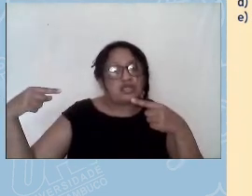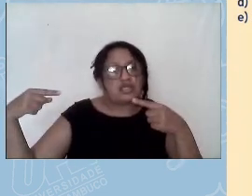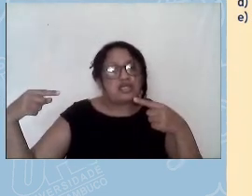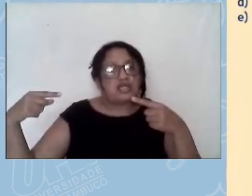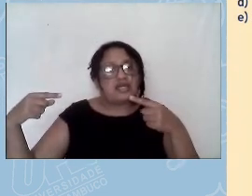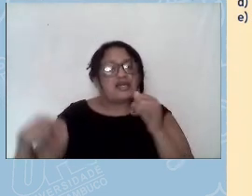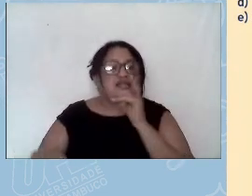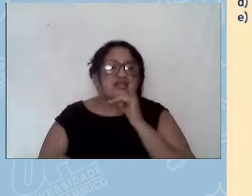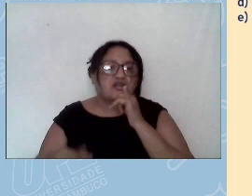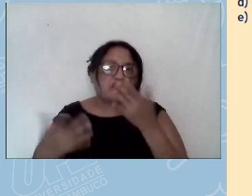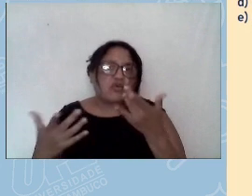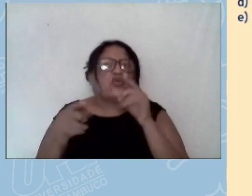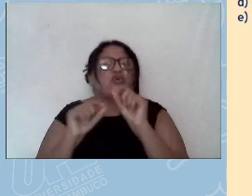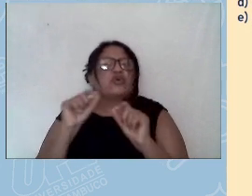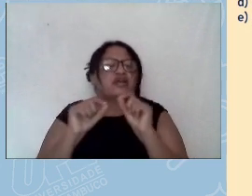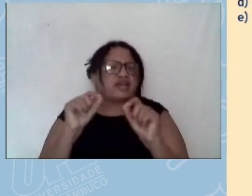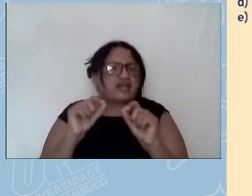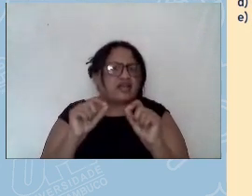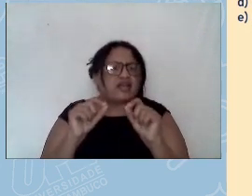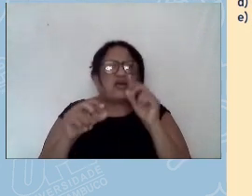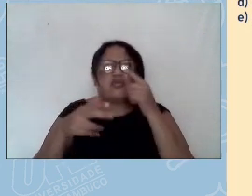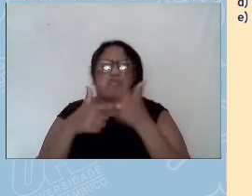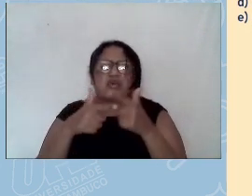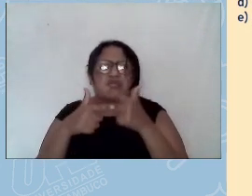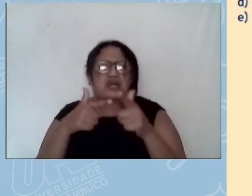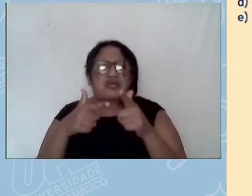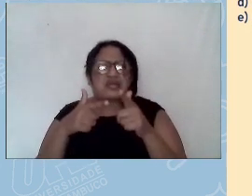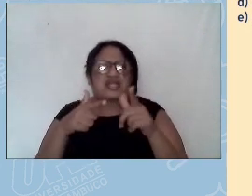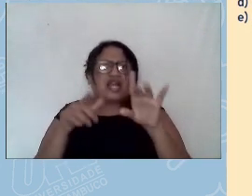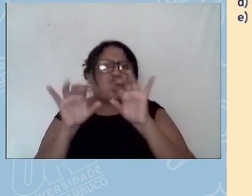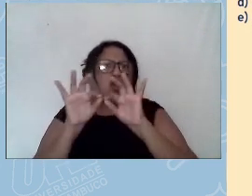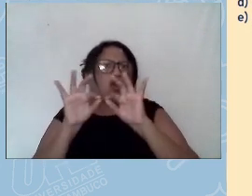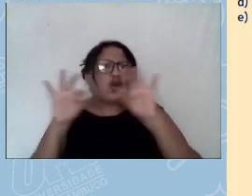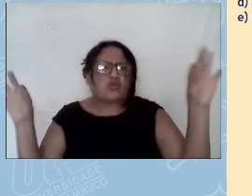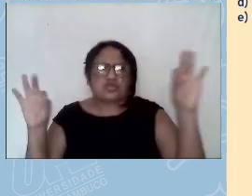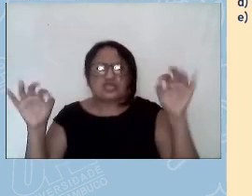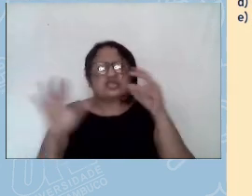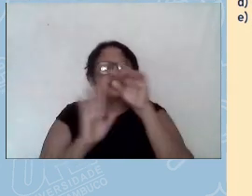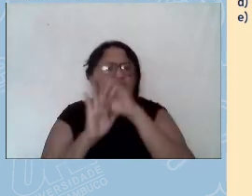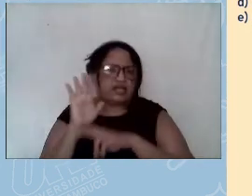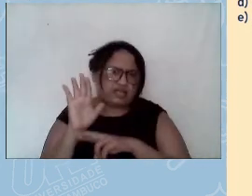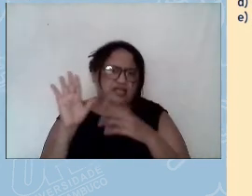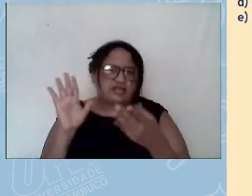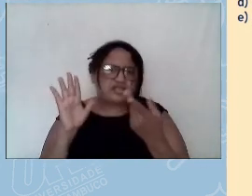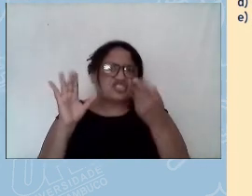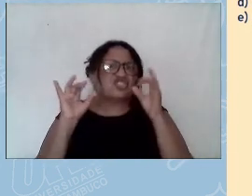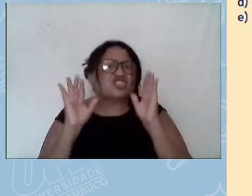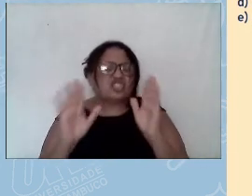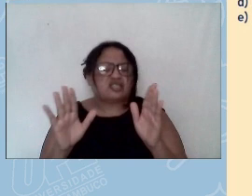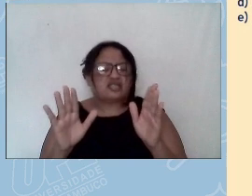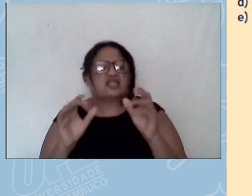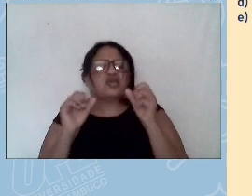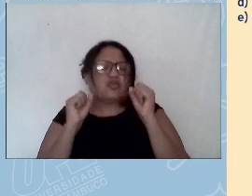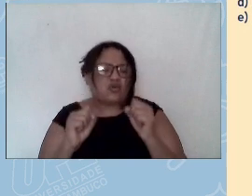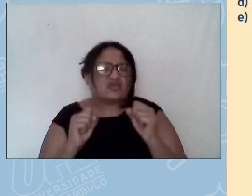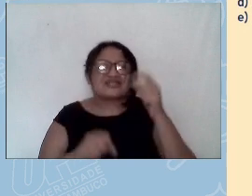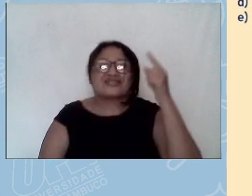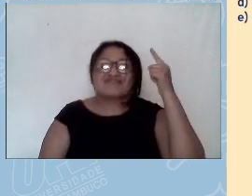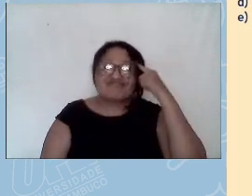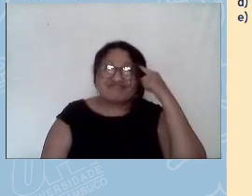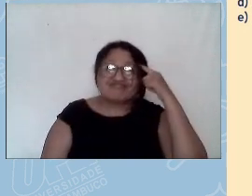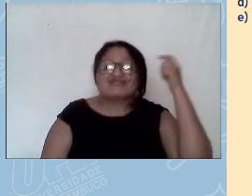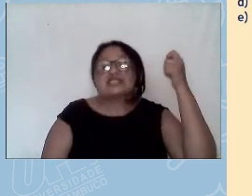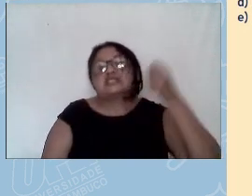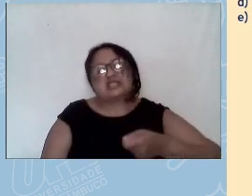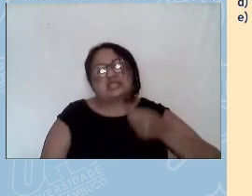situação que foge a regra isso já é suficiente para que eu possa decidir